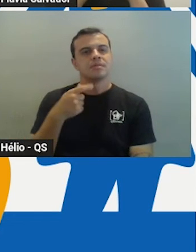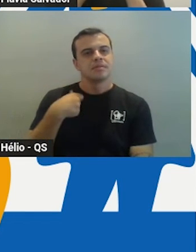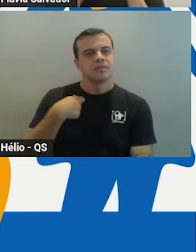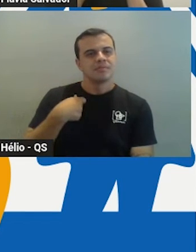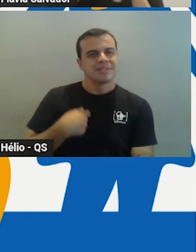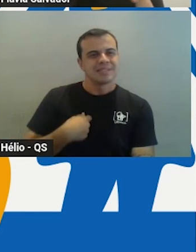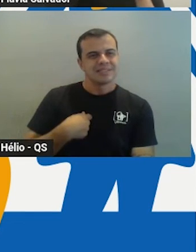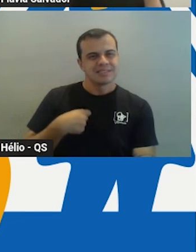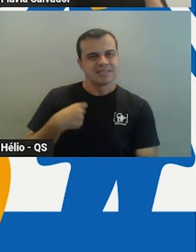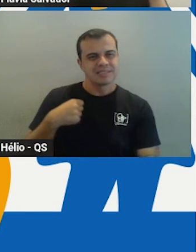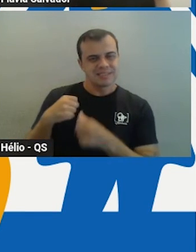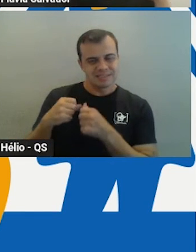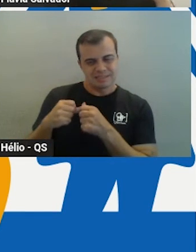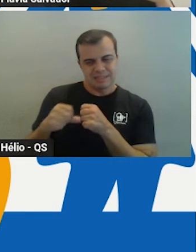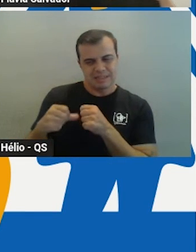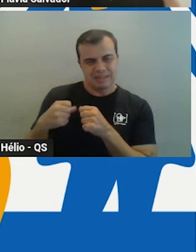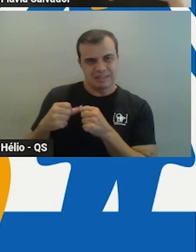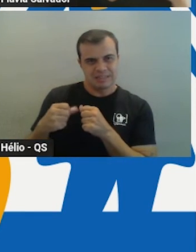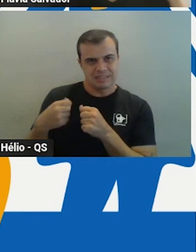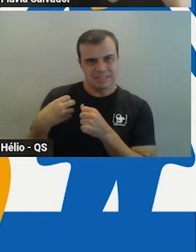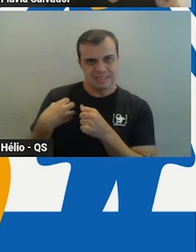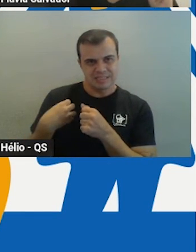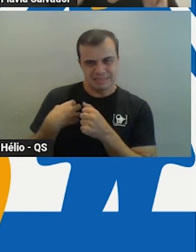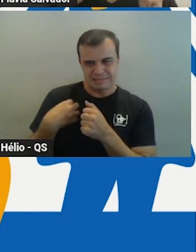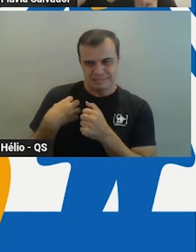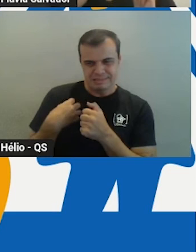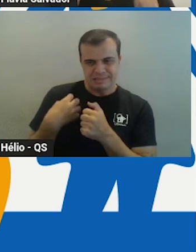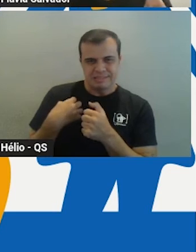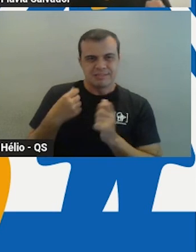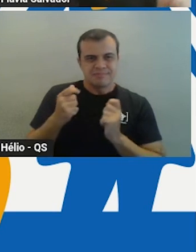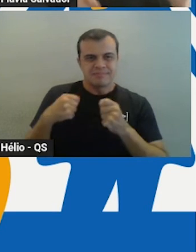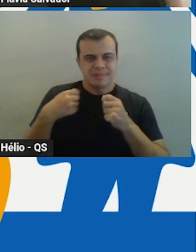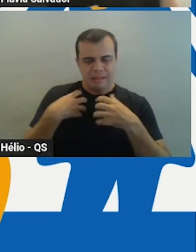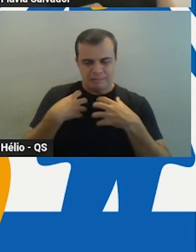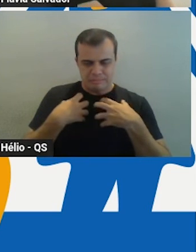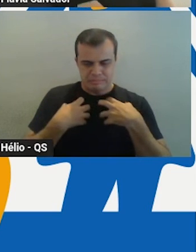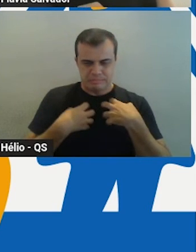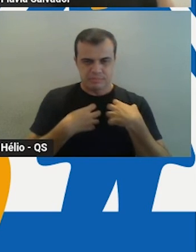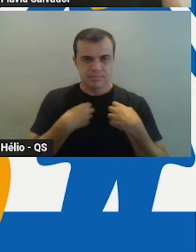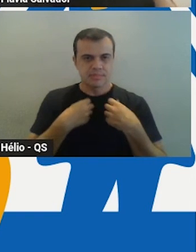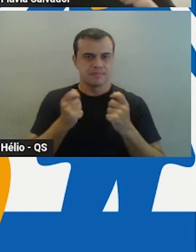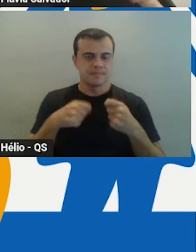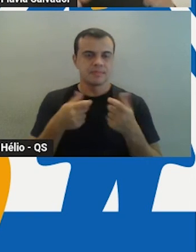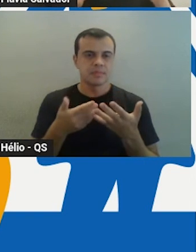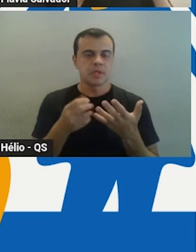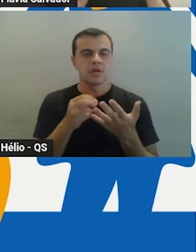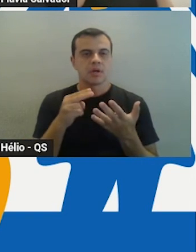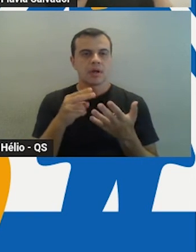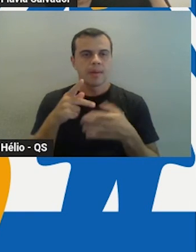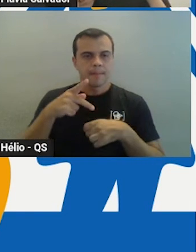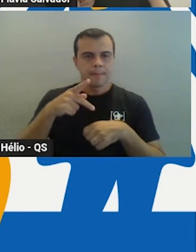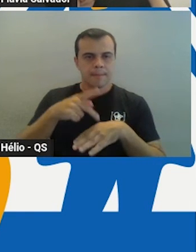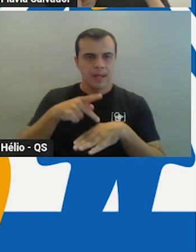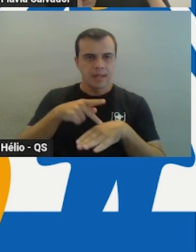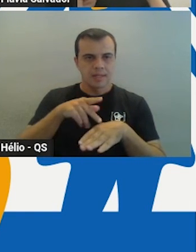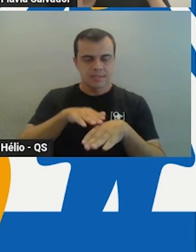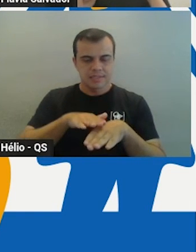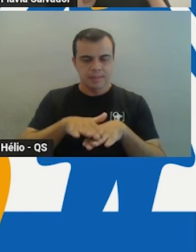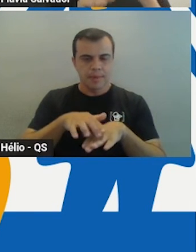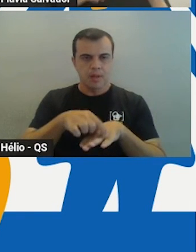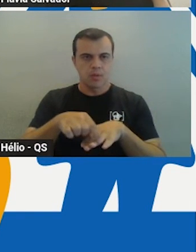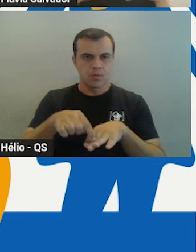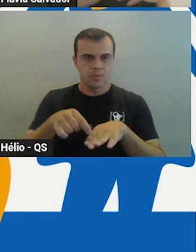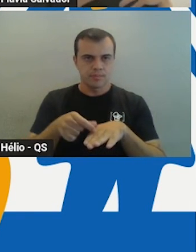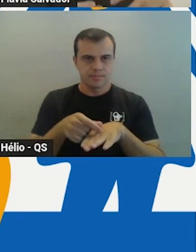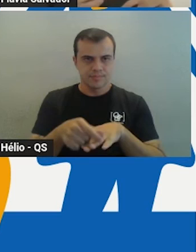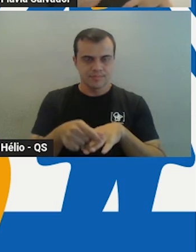aquela etiqueta que assim, que é insuportável, que pinica, colocar pedrinhas no sapato,